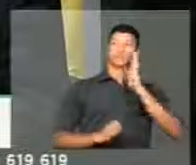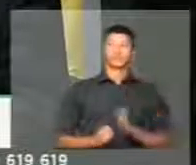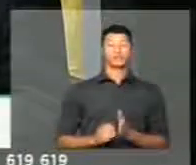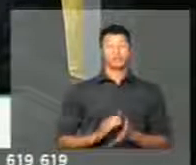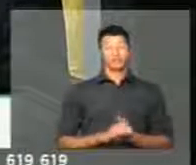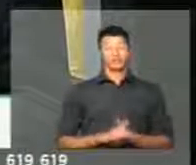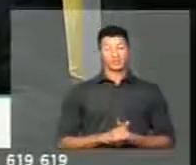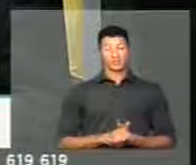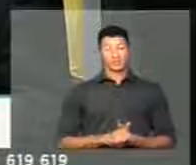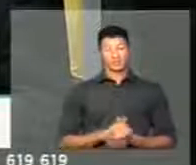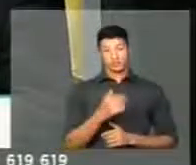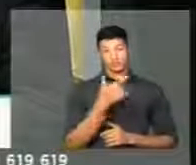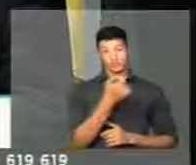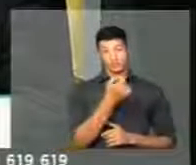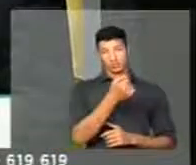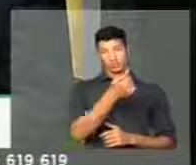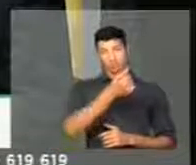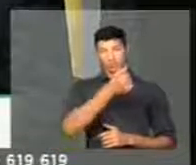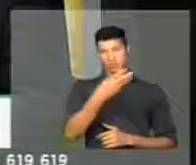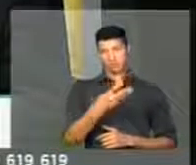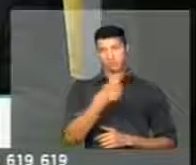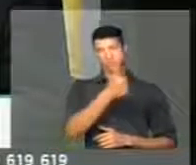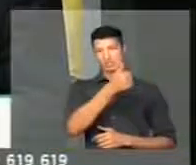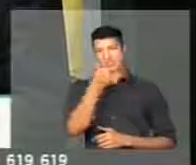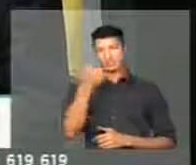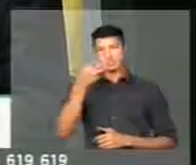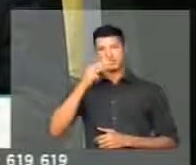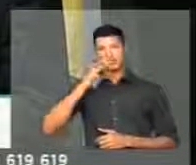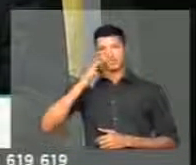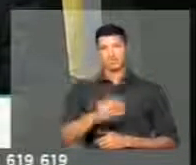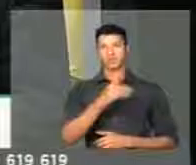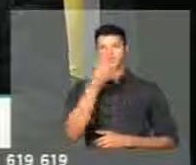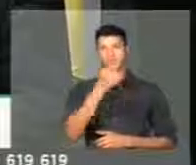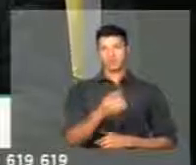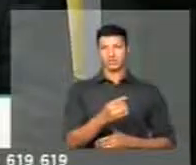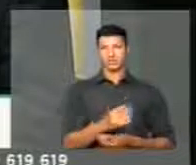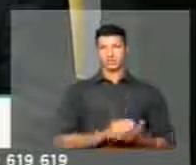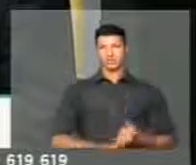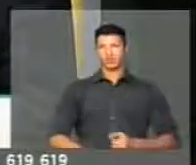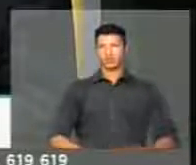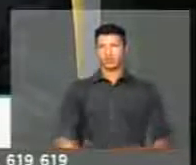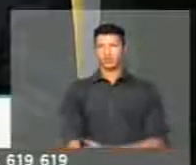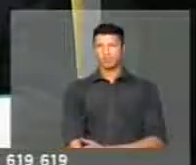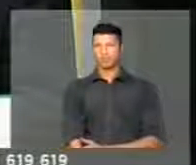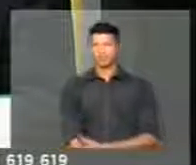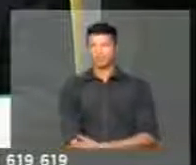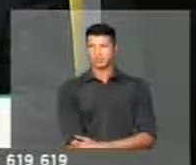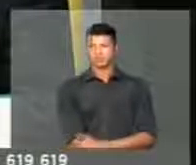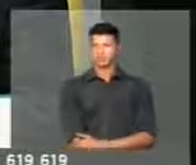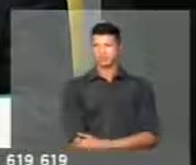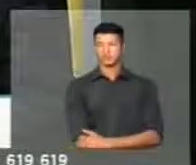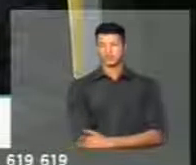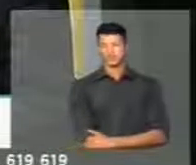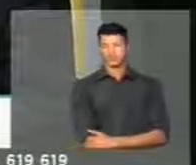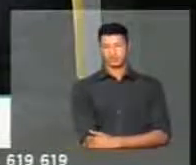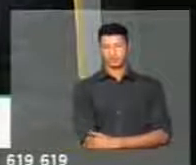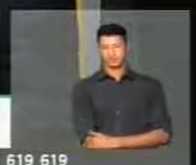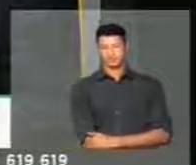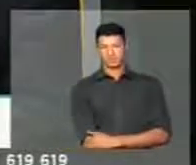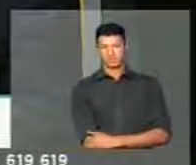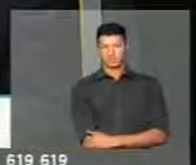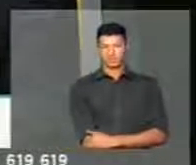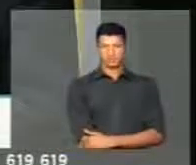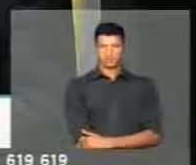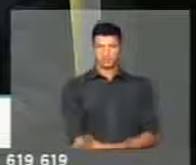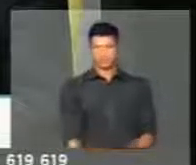brasileiras. Em 2013, 113 milhões de dólares. Em 2004, 78 milhões de